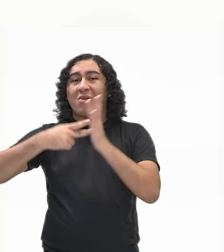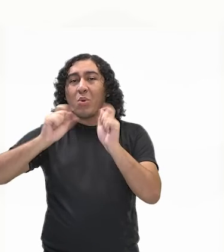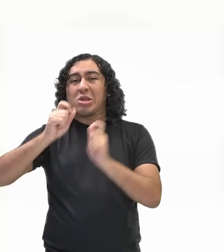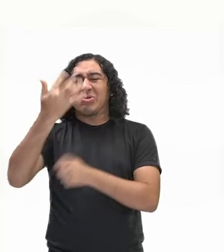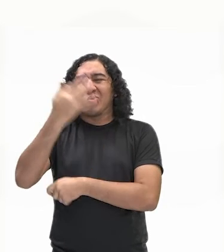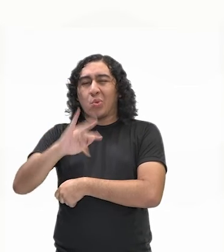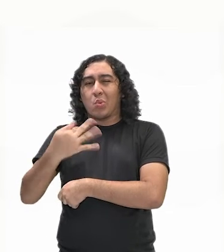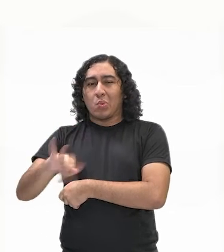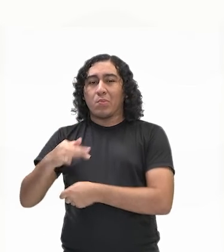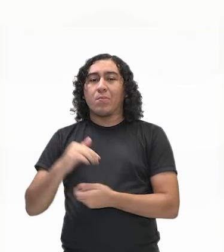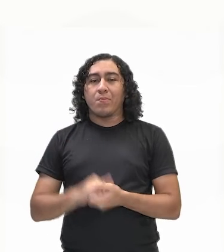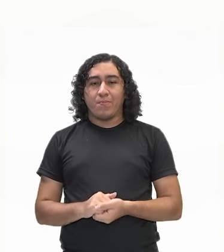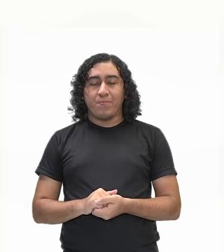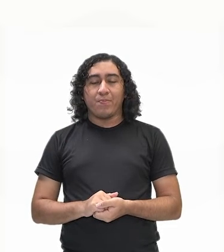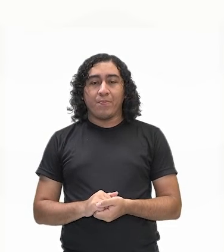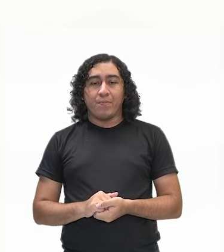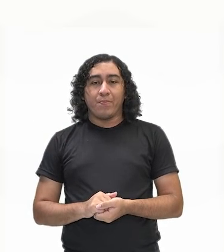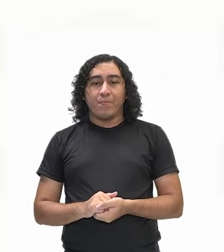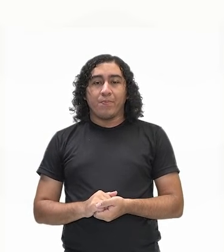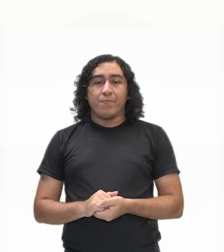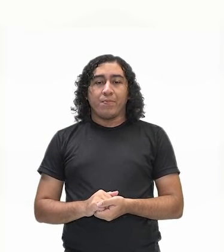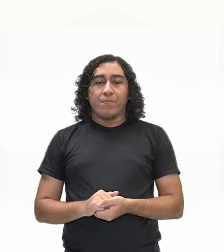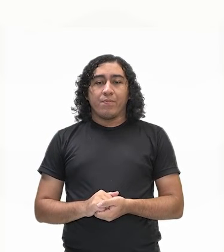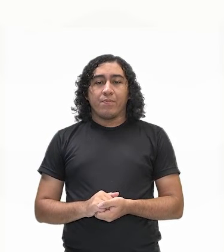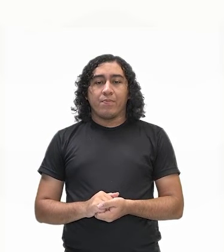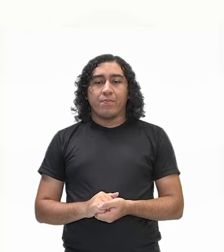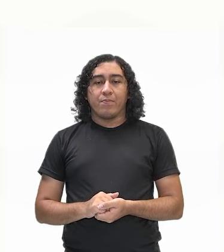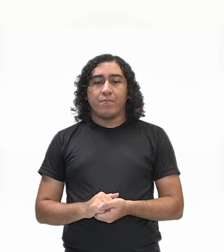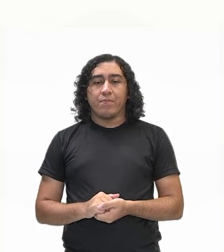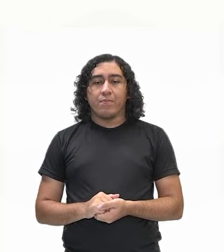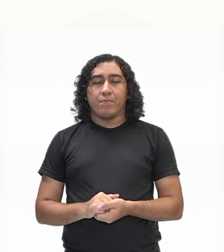está no sentido de dolorido, tá?